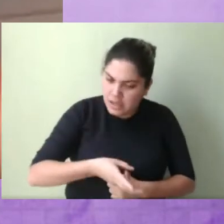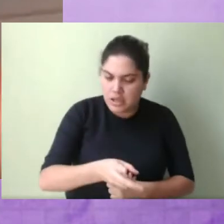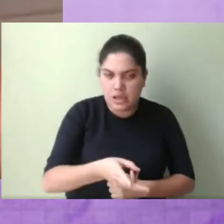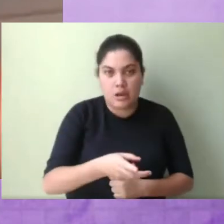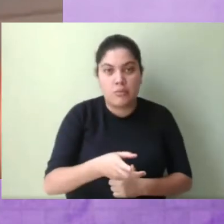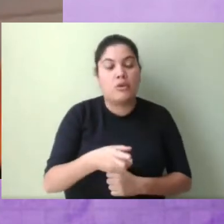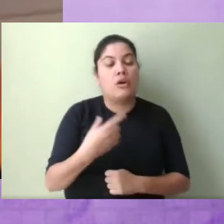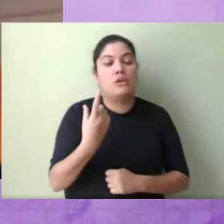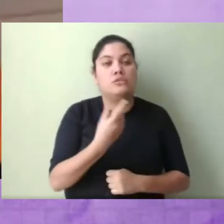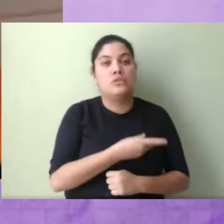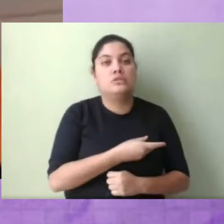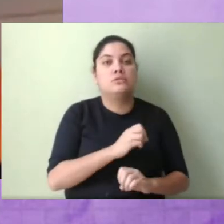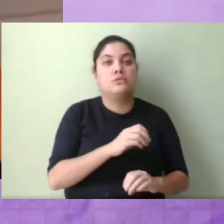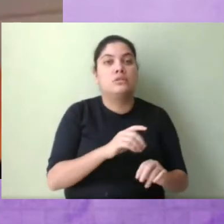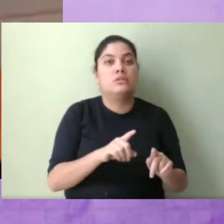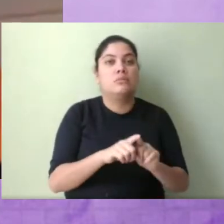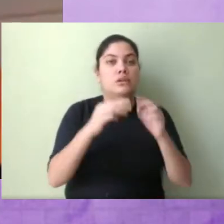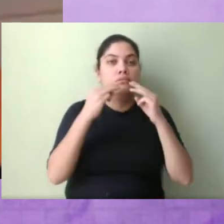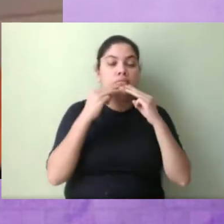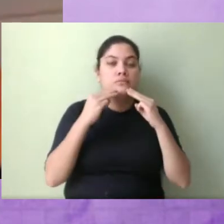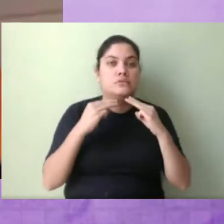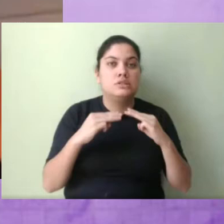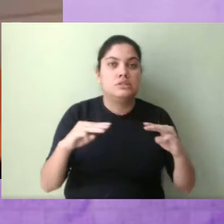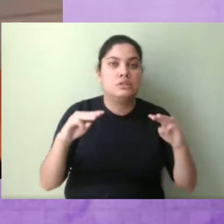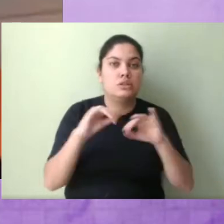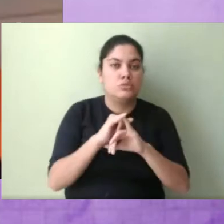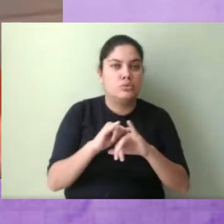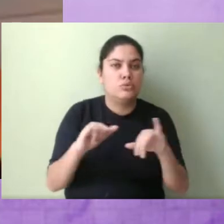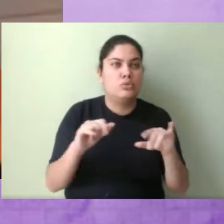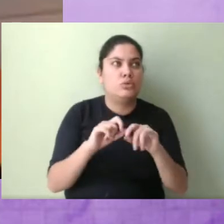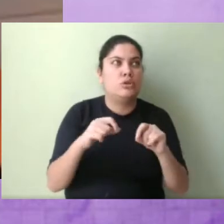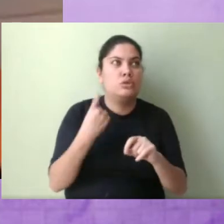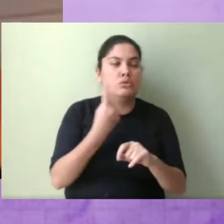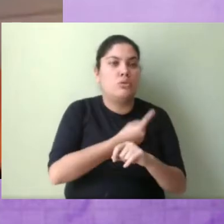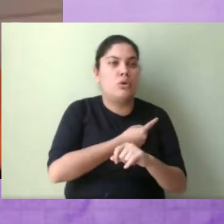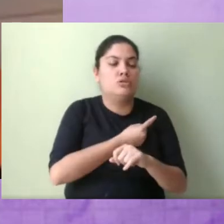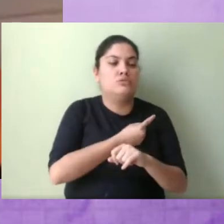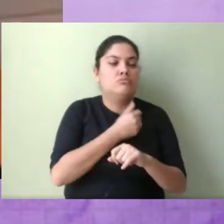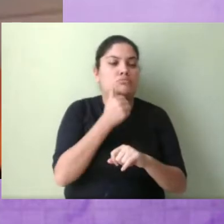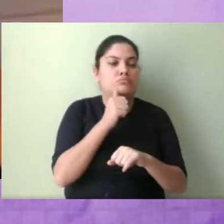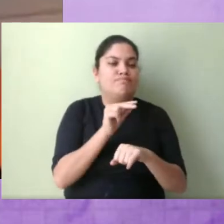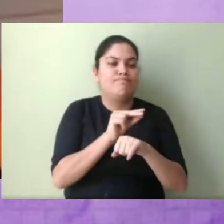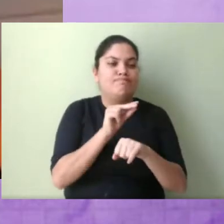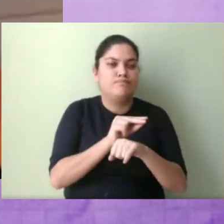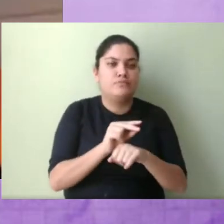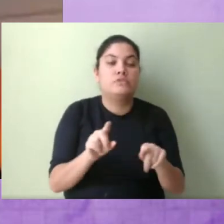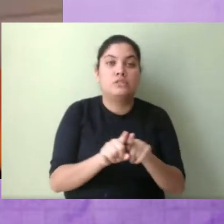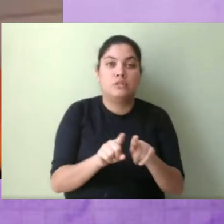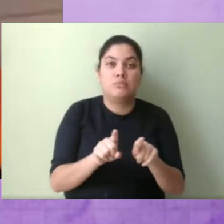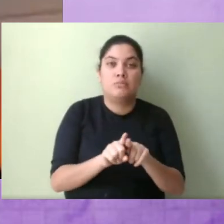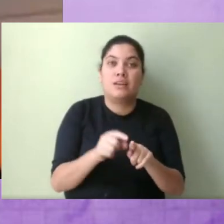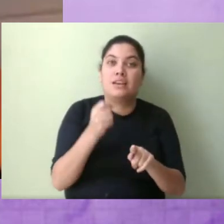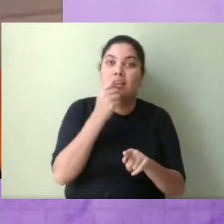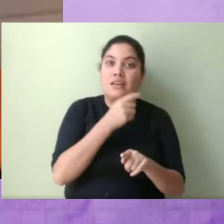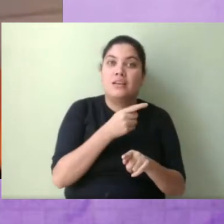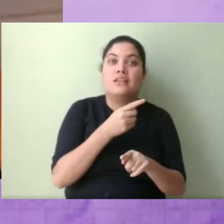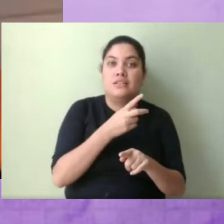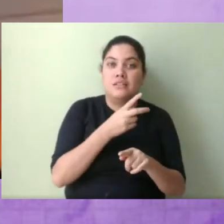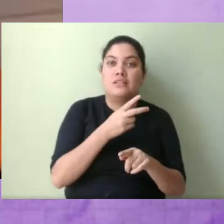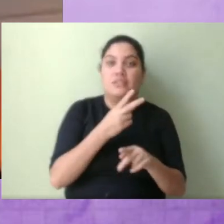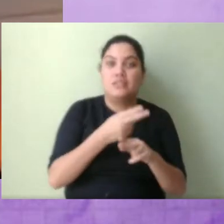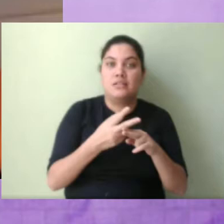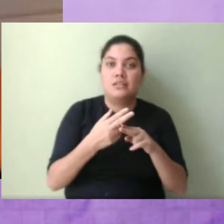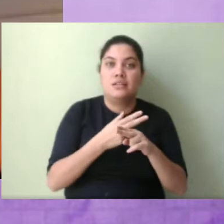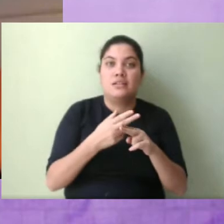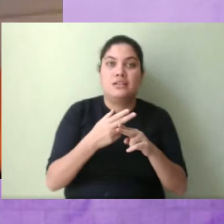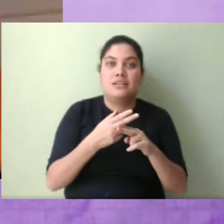Modern Family, se vocês pegarem, ela é mais suave, mas é a mesma construção. É sempre isso. Então, a nossa educação e a